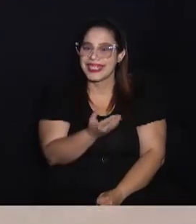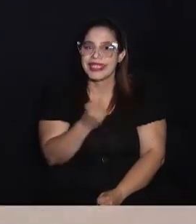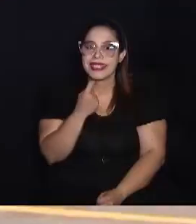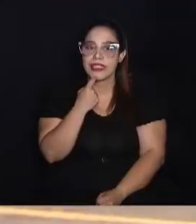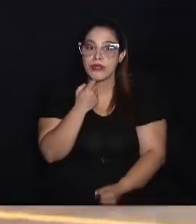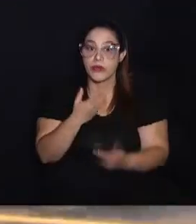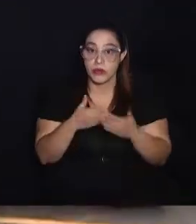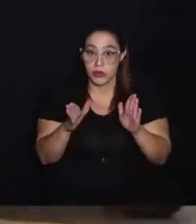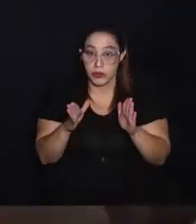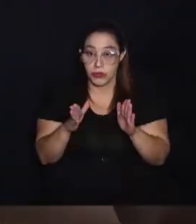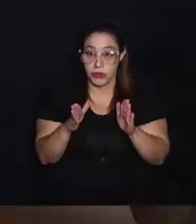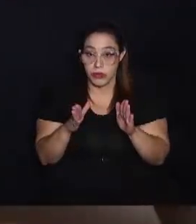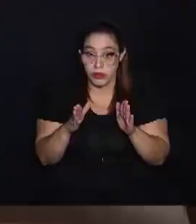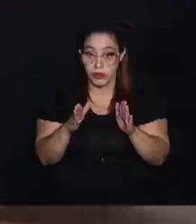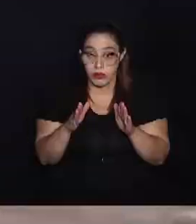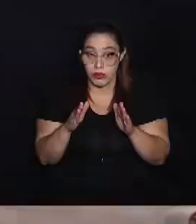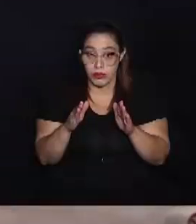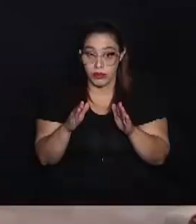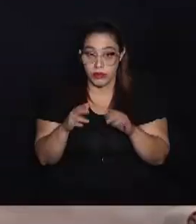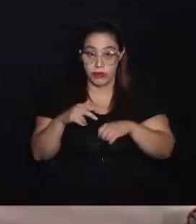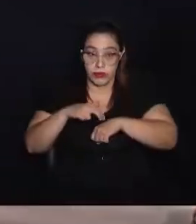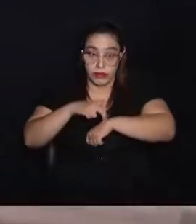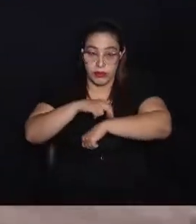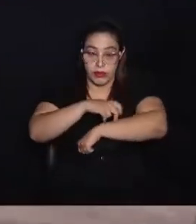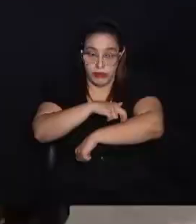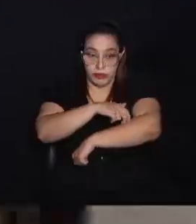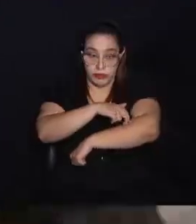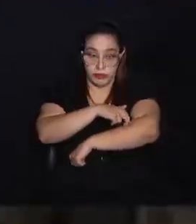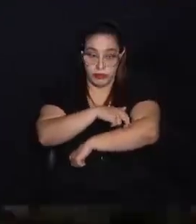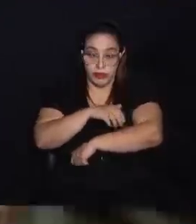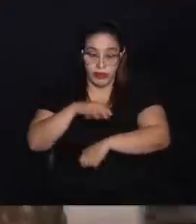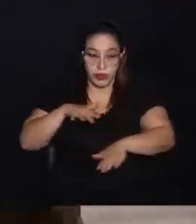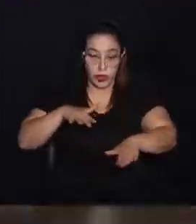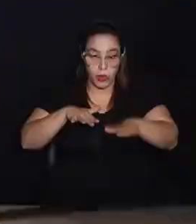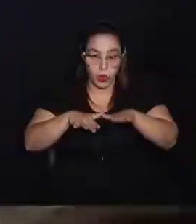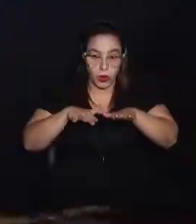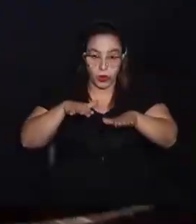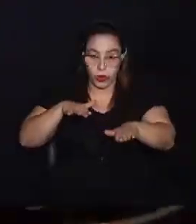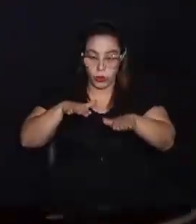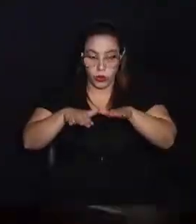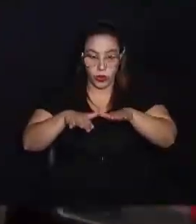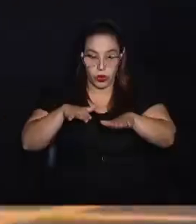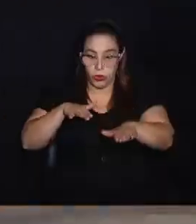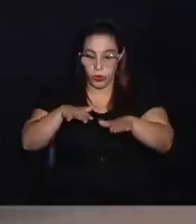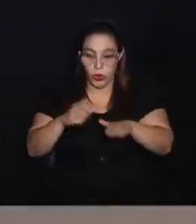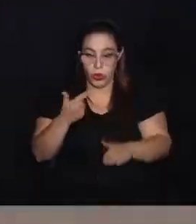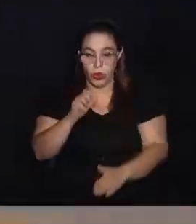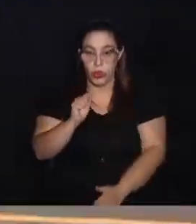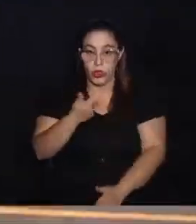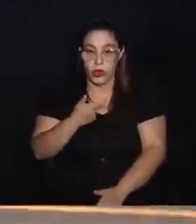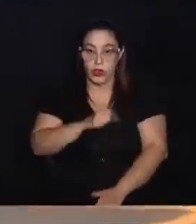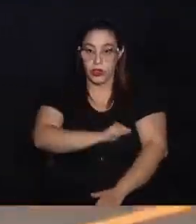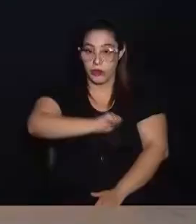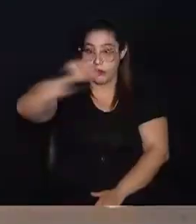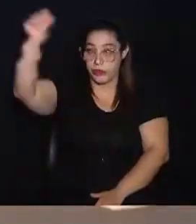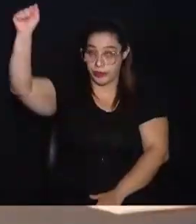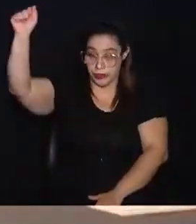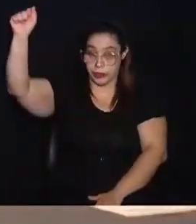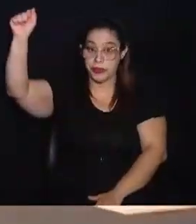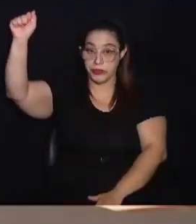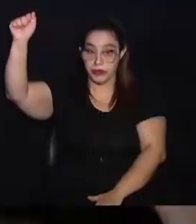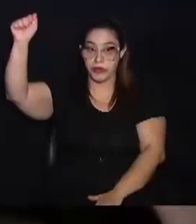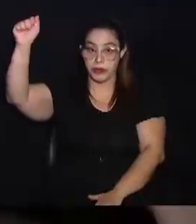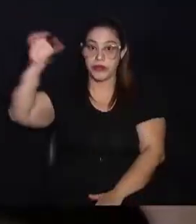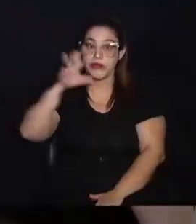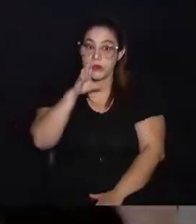Campinas realizou o tradicional desfile de 7 de setembro em comemoração aos 202 anos de independência do Brasil. No